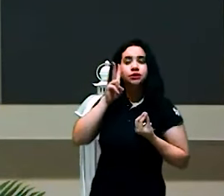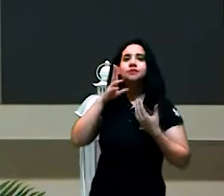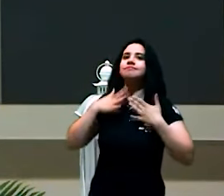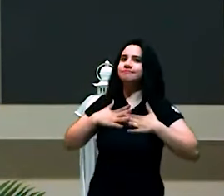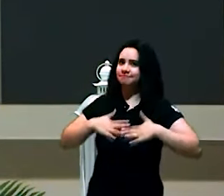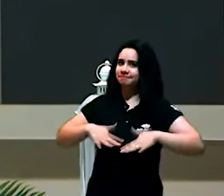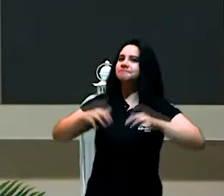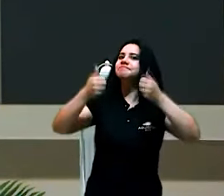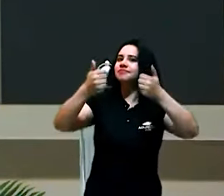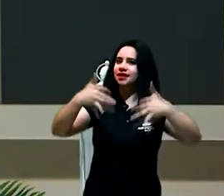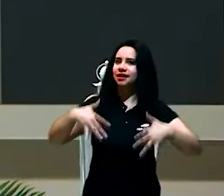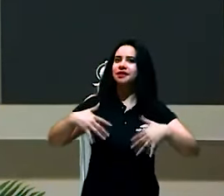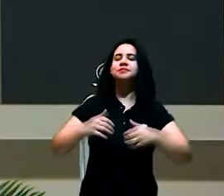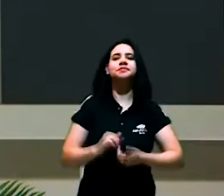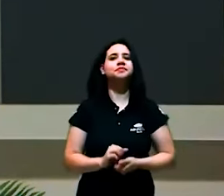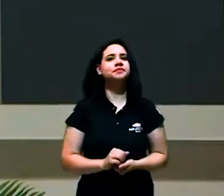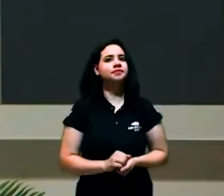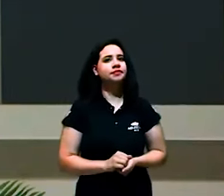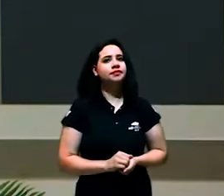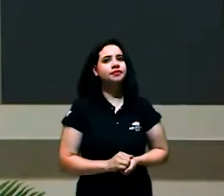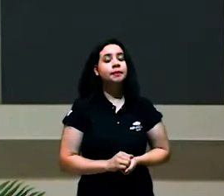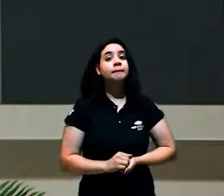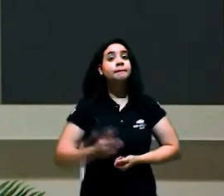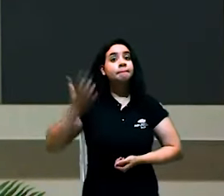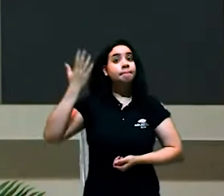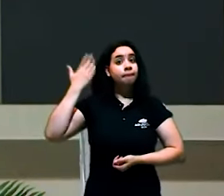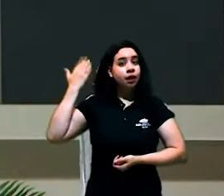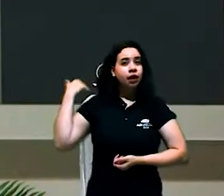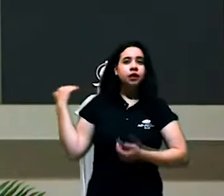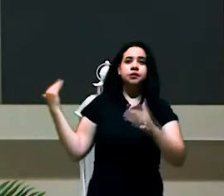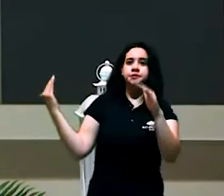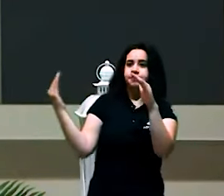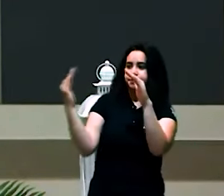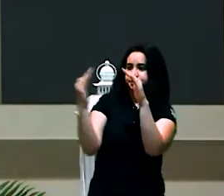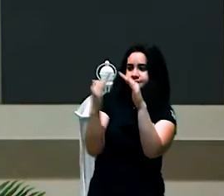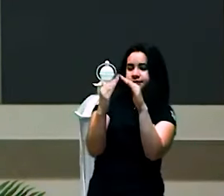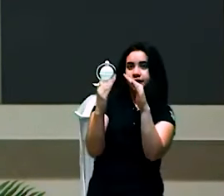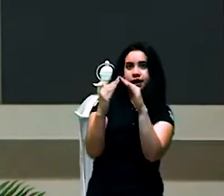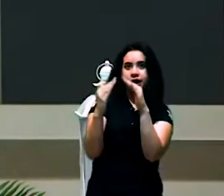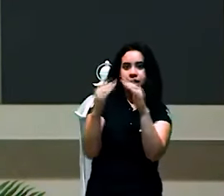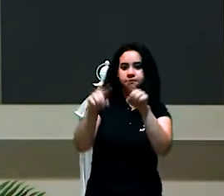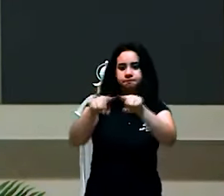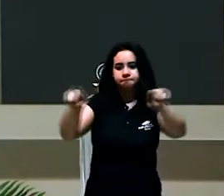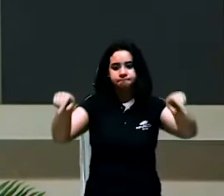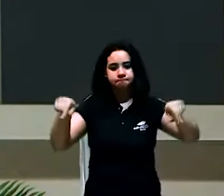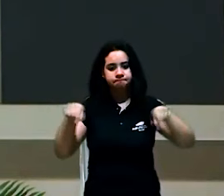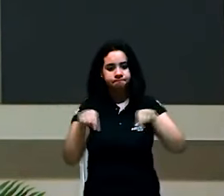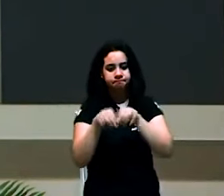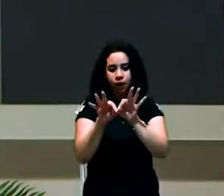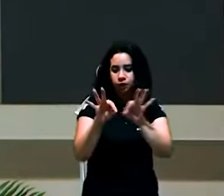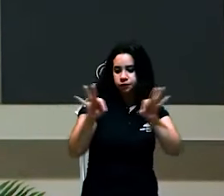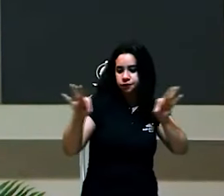essa casa, esse edifício, está no material, tinha 12 metros de largura